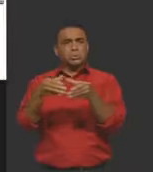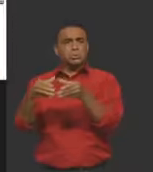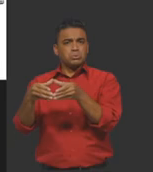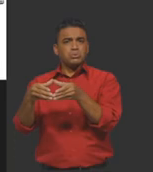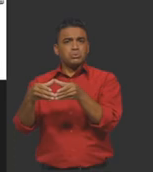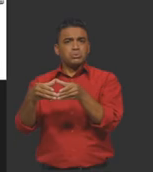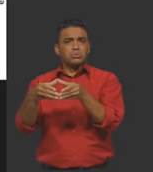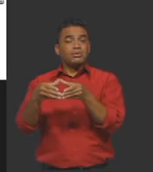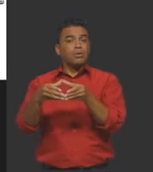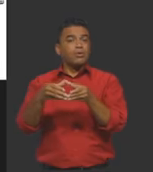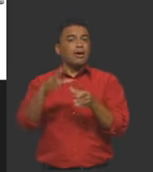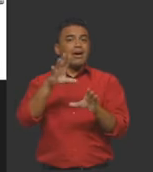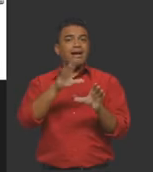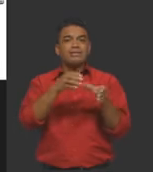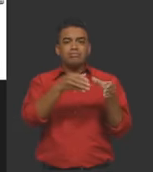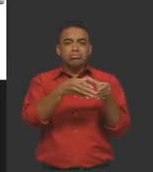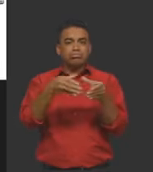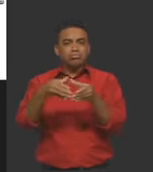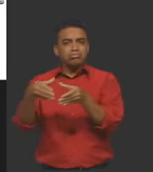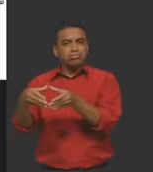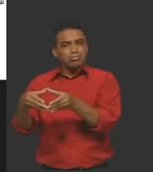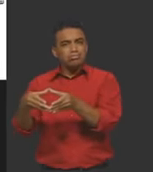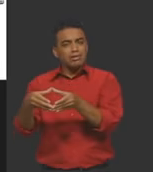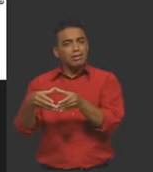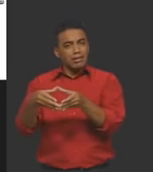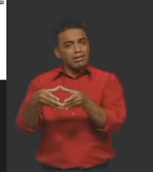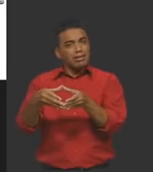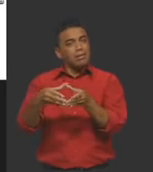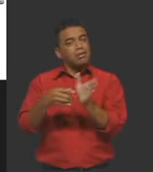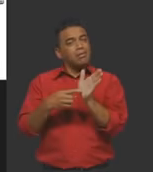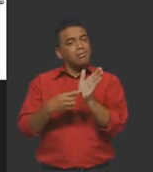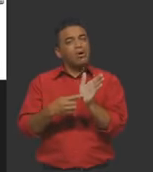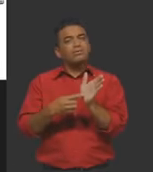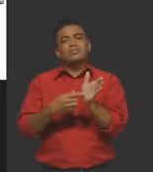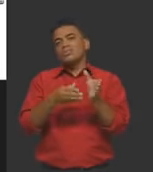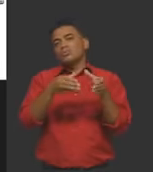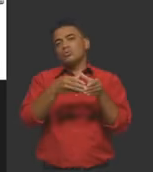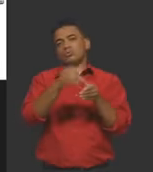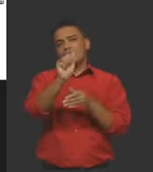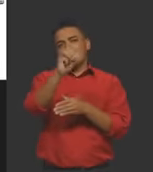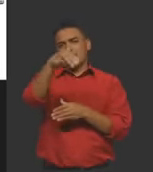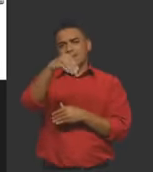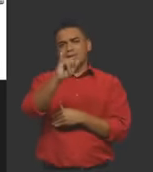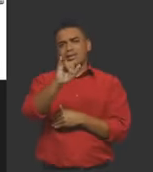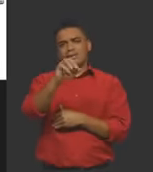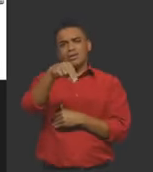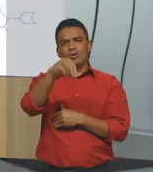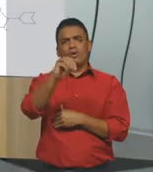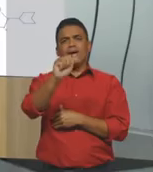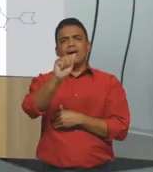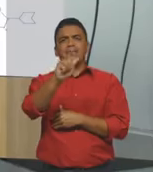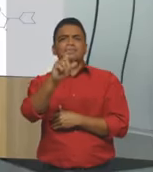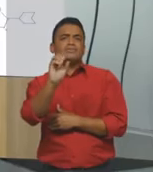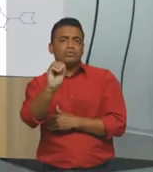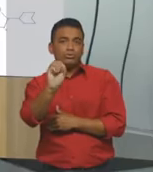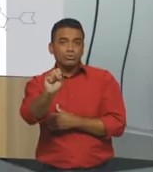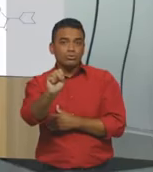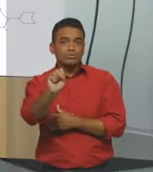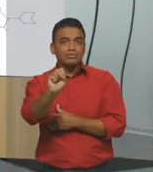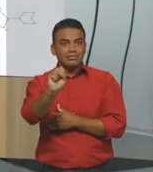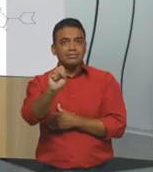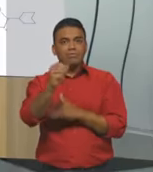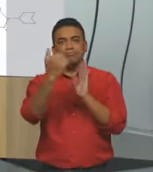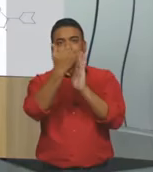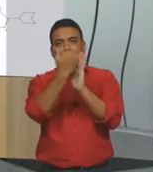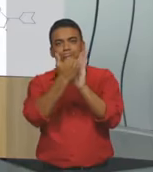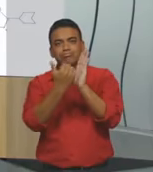cada trinca oferece, então, a um aminoácido. E é isso que vai fornecer, que vai ser a sequência